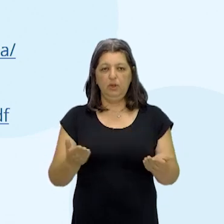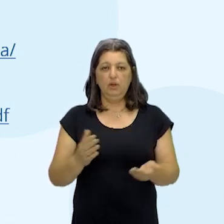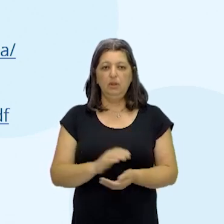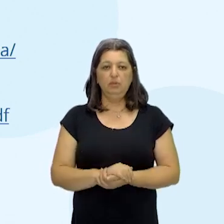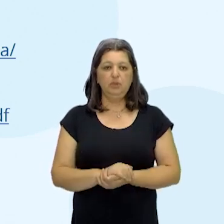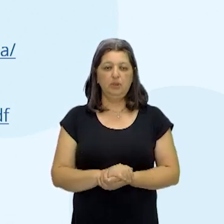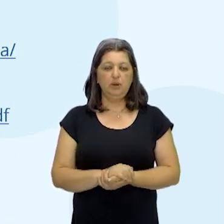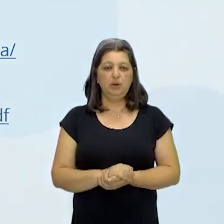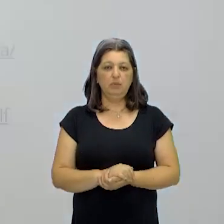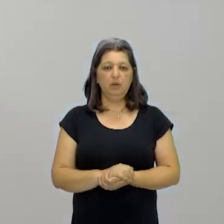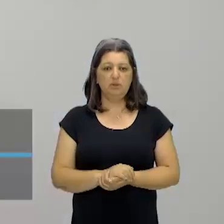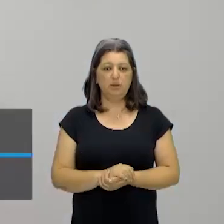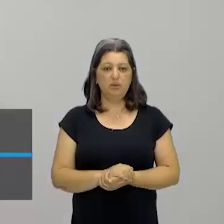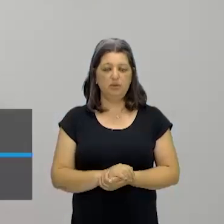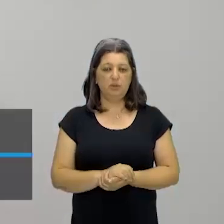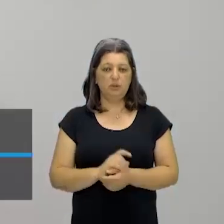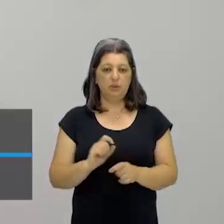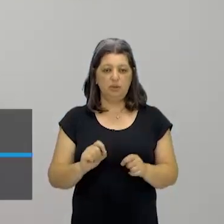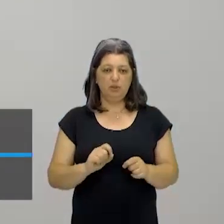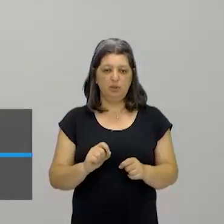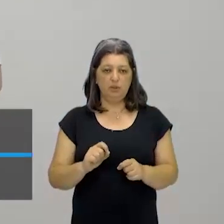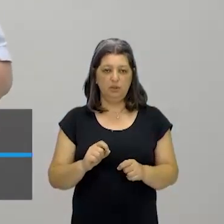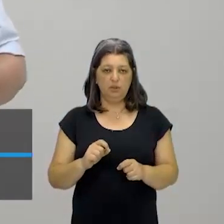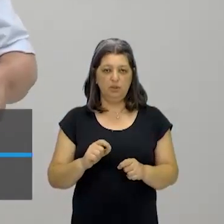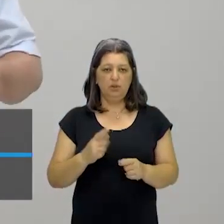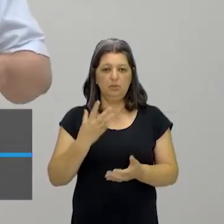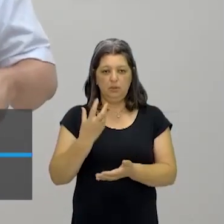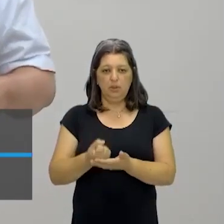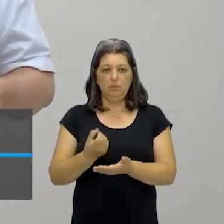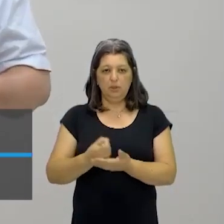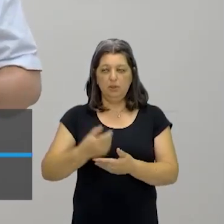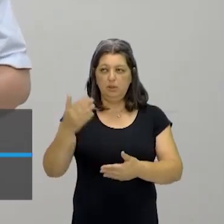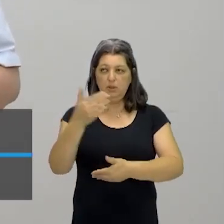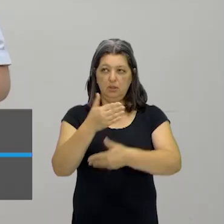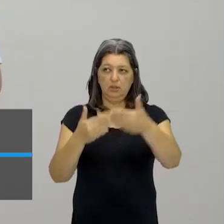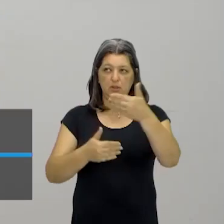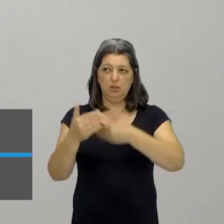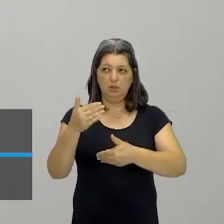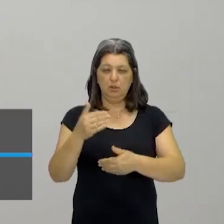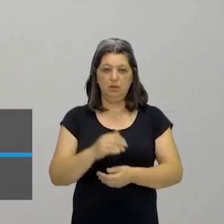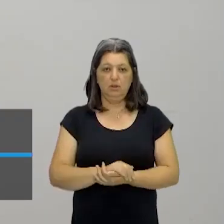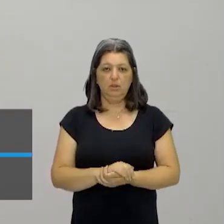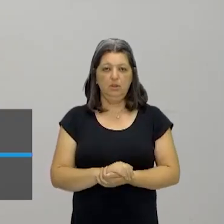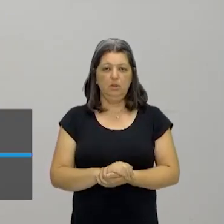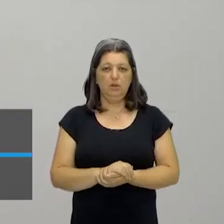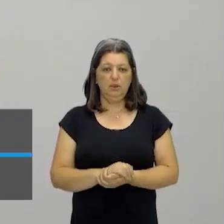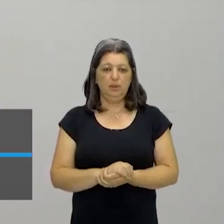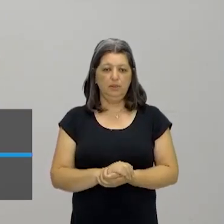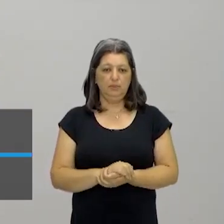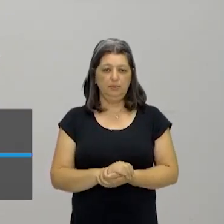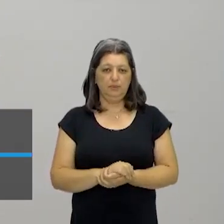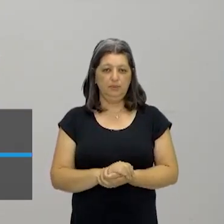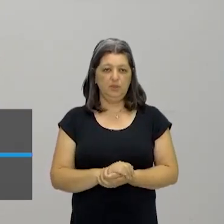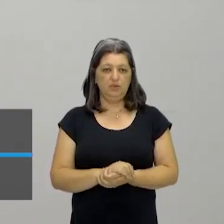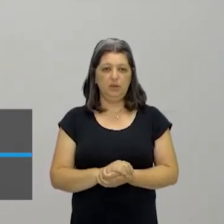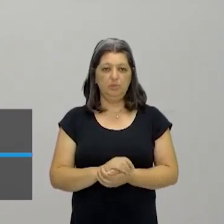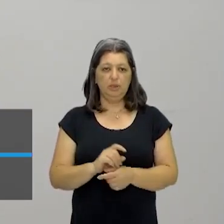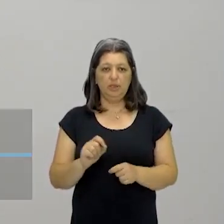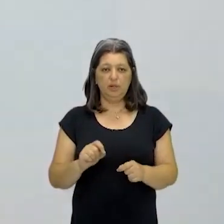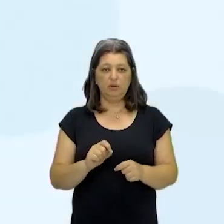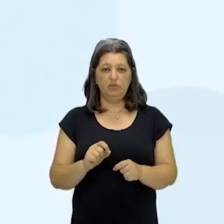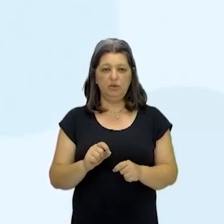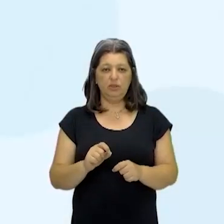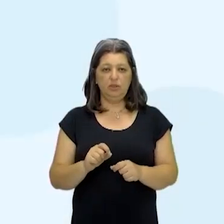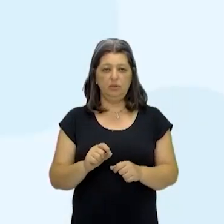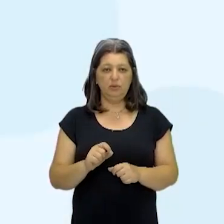O material que eu falo é o do repositório, que você pode baixar esses slides todos aí e também acompanhar a aula. Belezinha? Ok. And by the